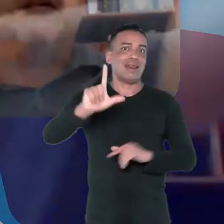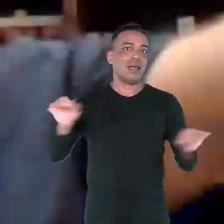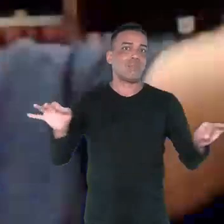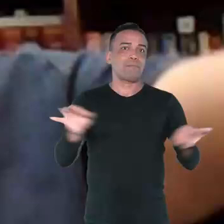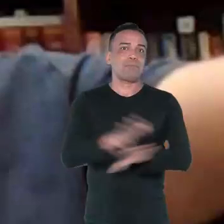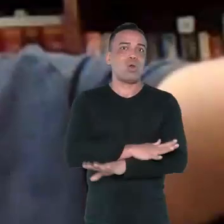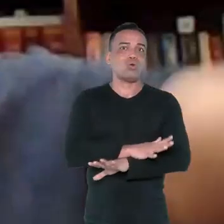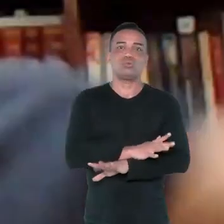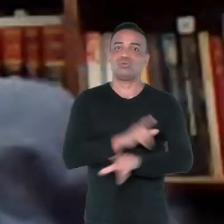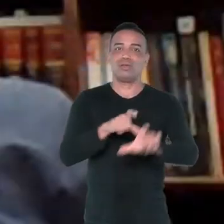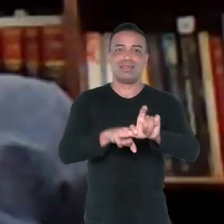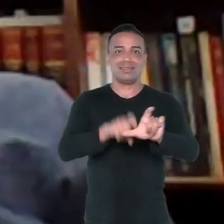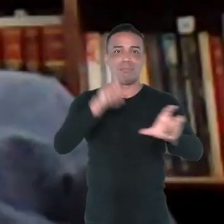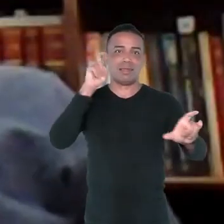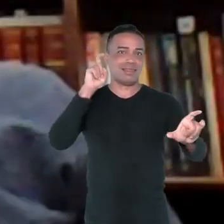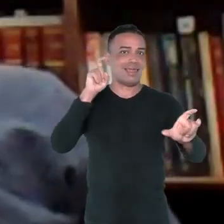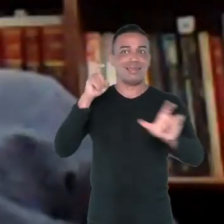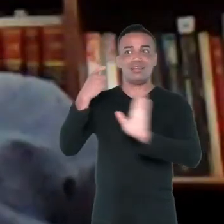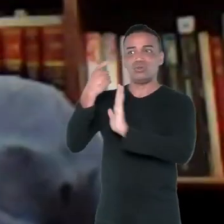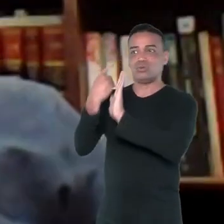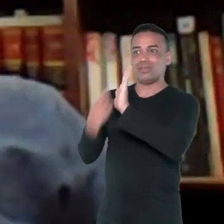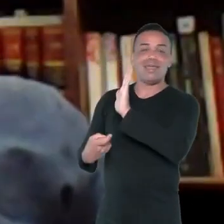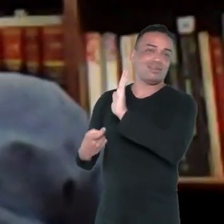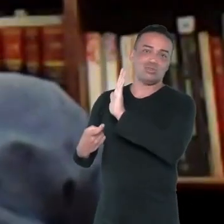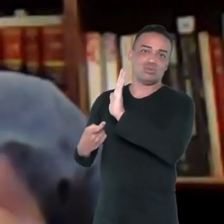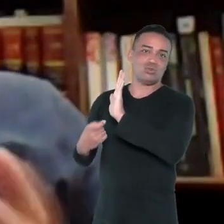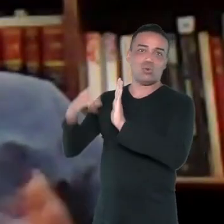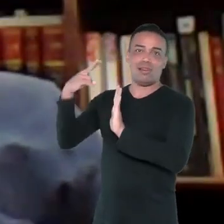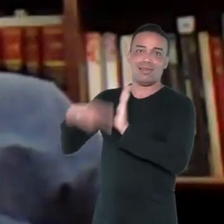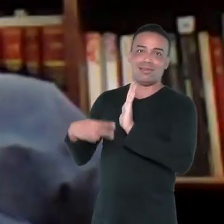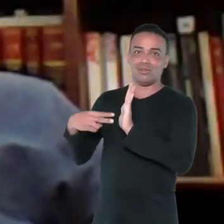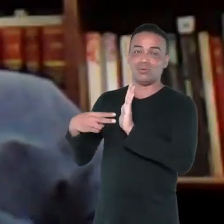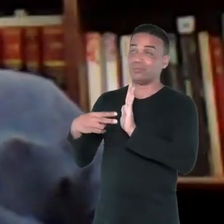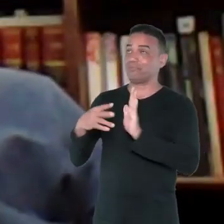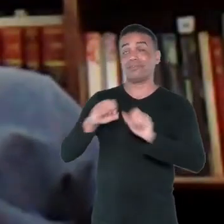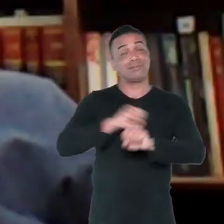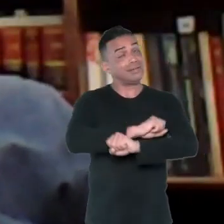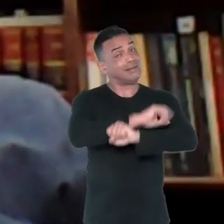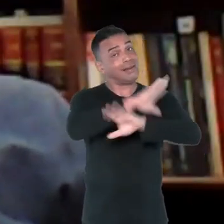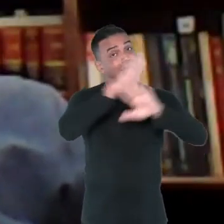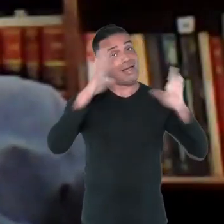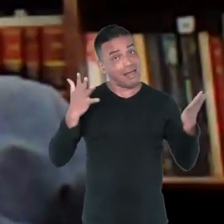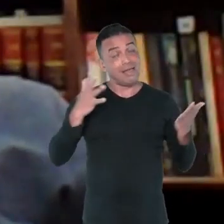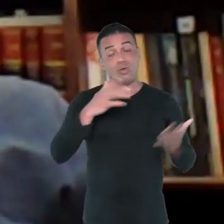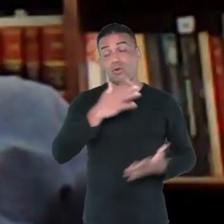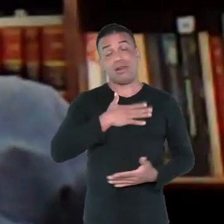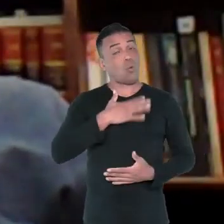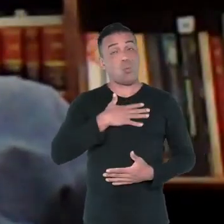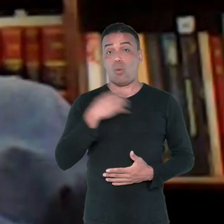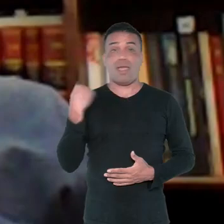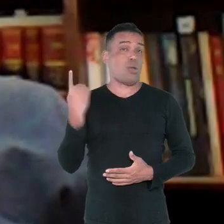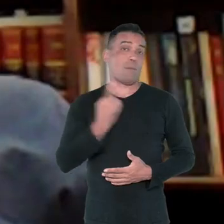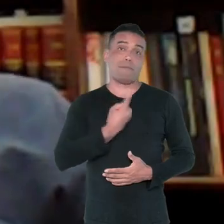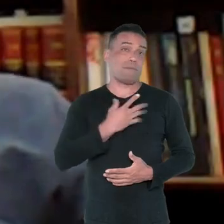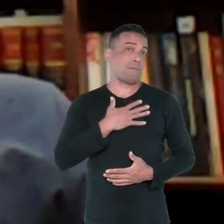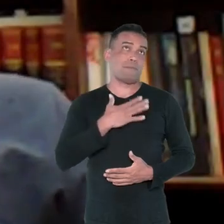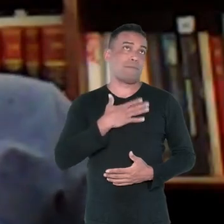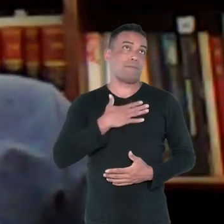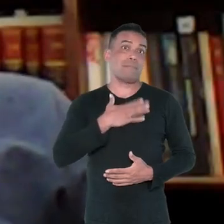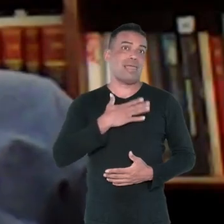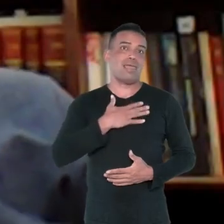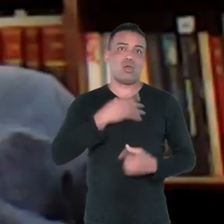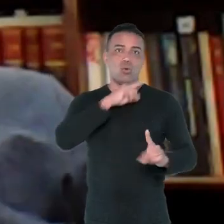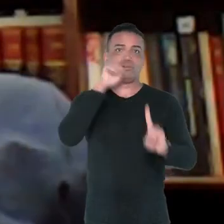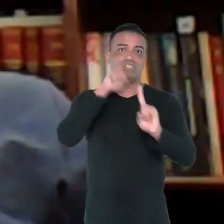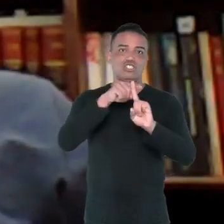acabada, independente do texto criticado. É óbvio que esse não é o meu objetivo como